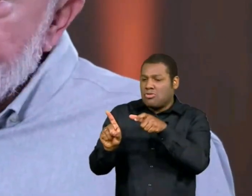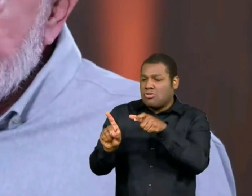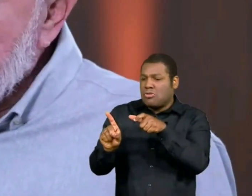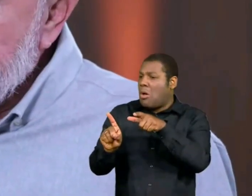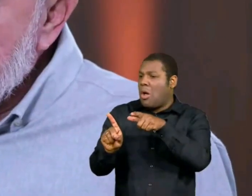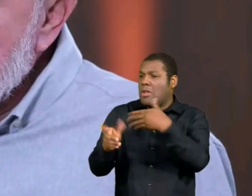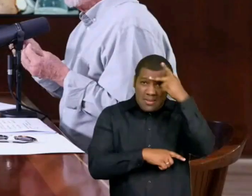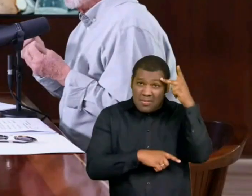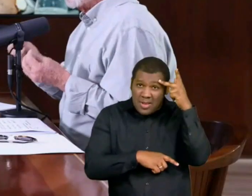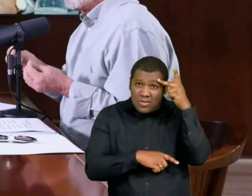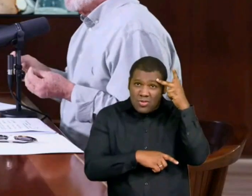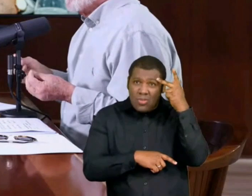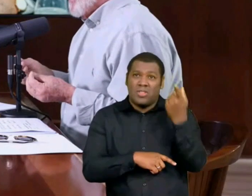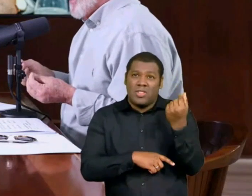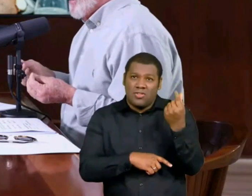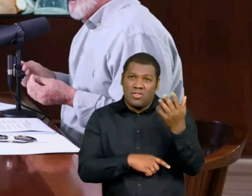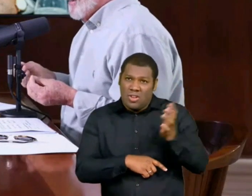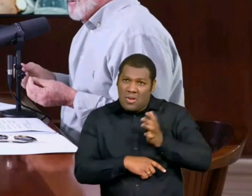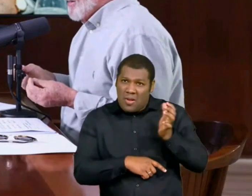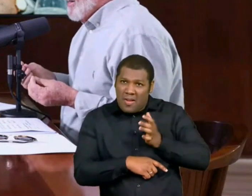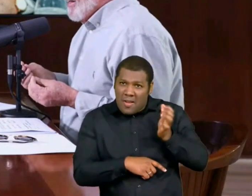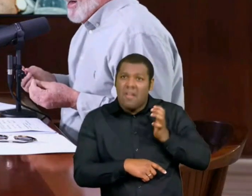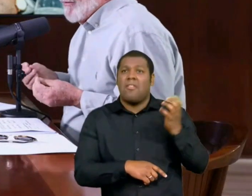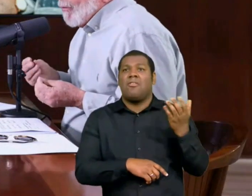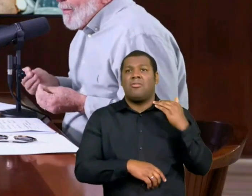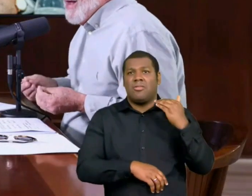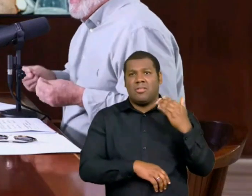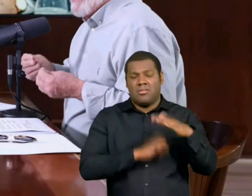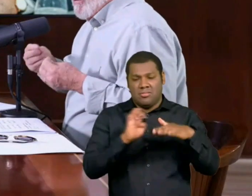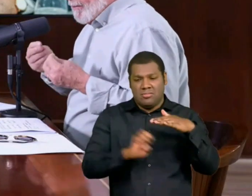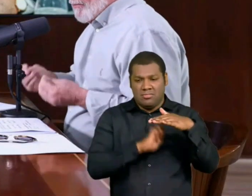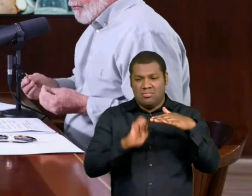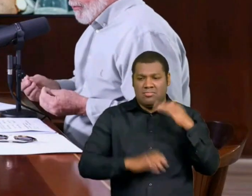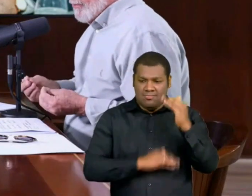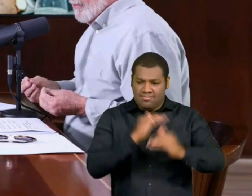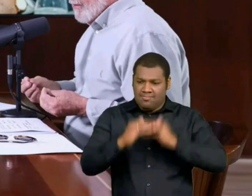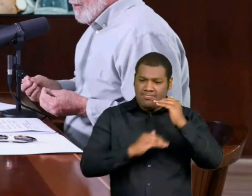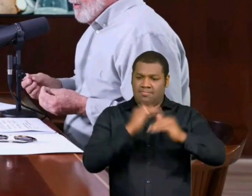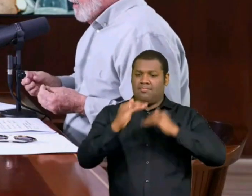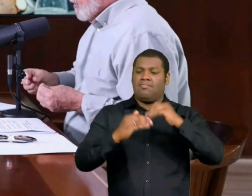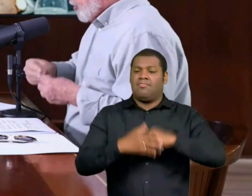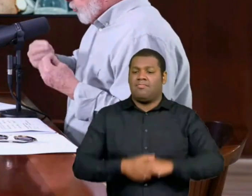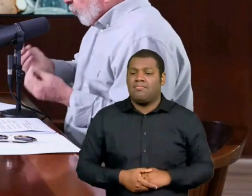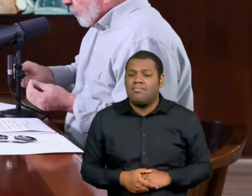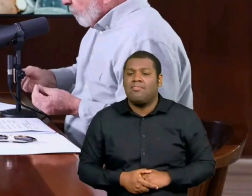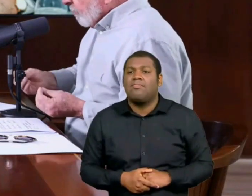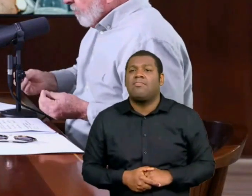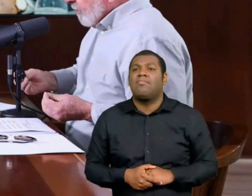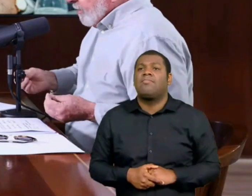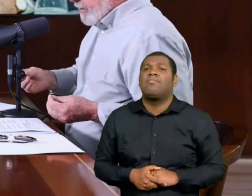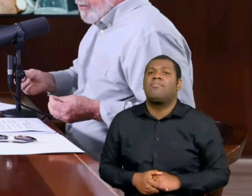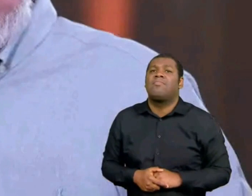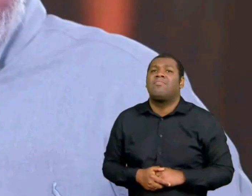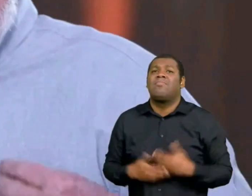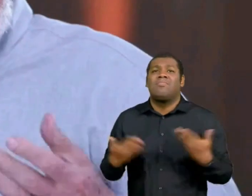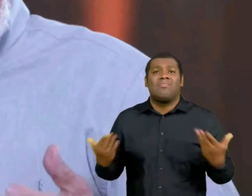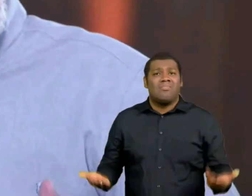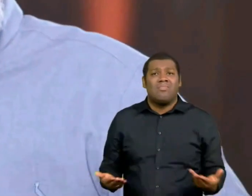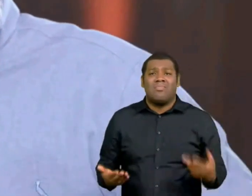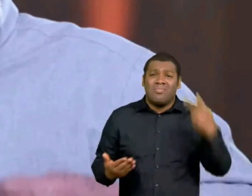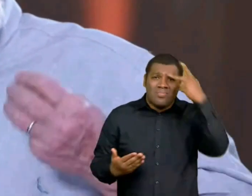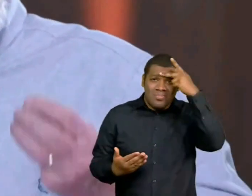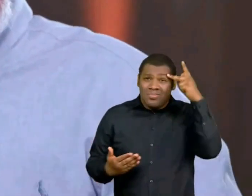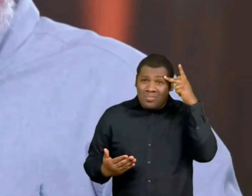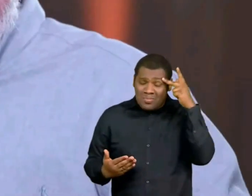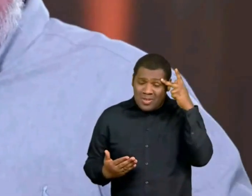vento colhe tempestade. Consiga acreditar. Como é que as pessoas que estudam, que faz